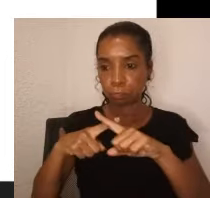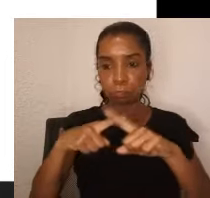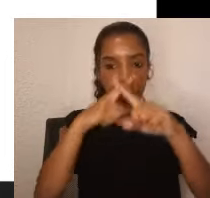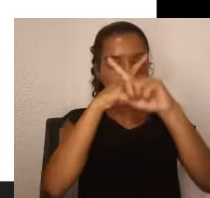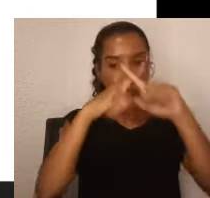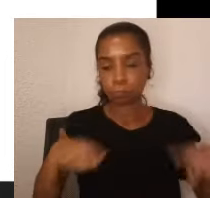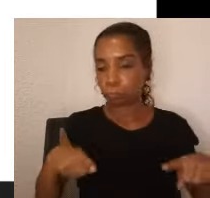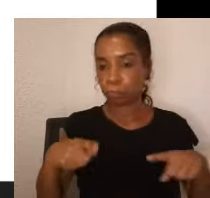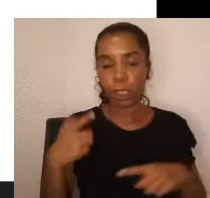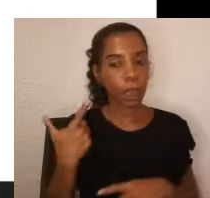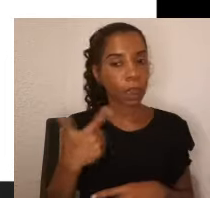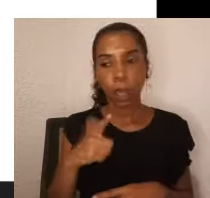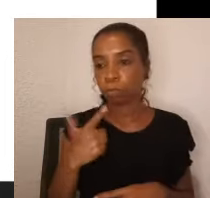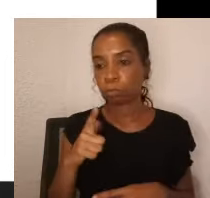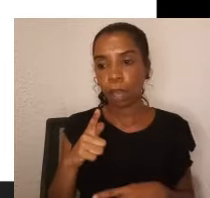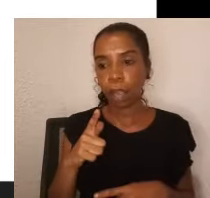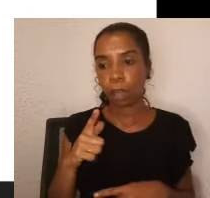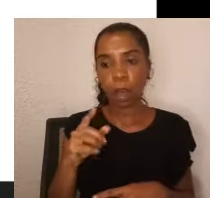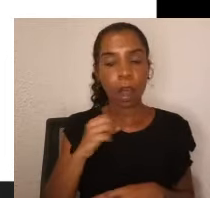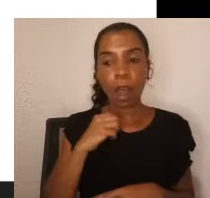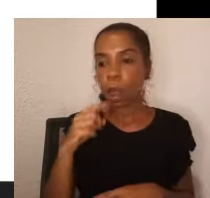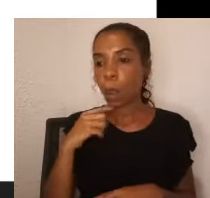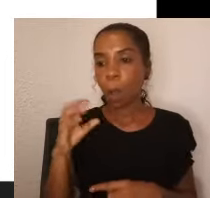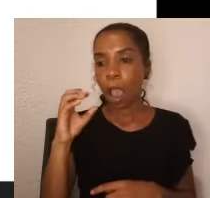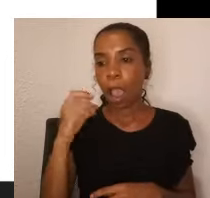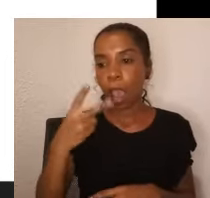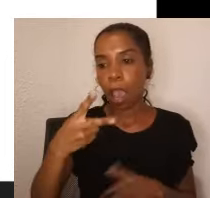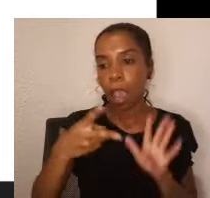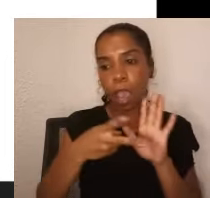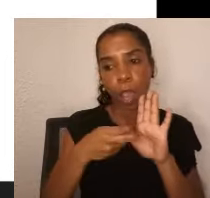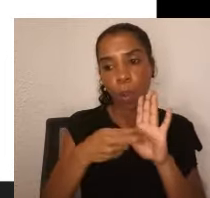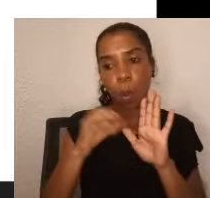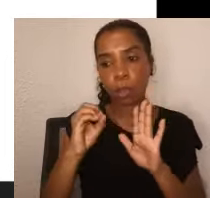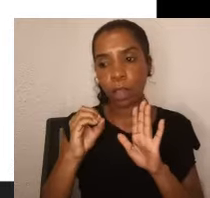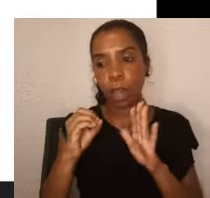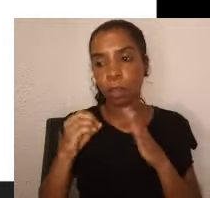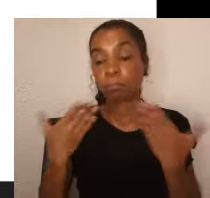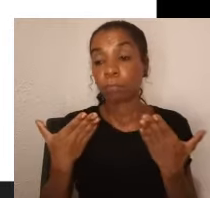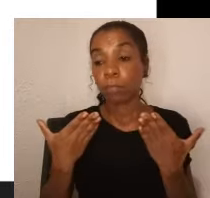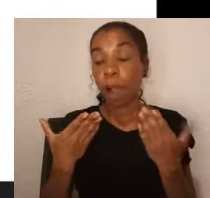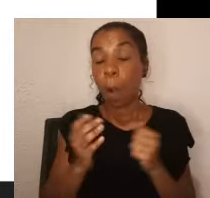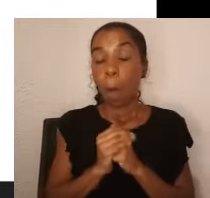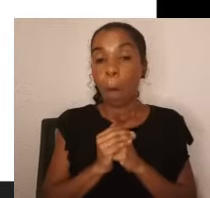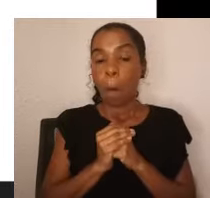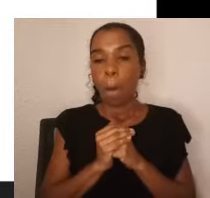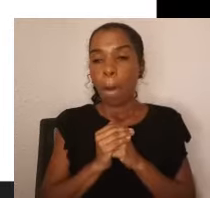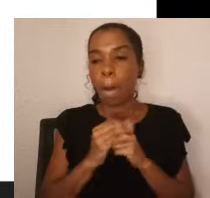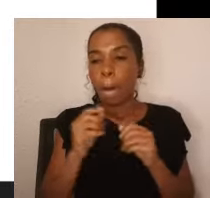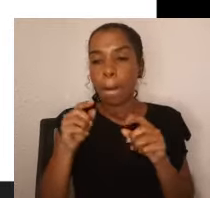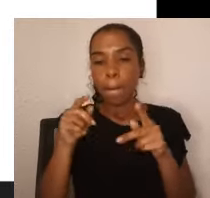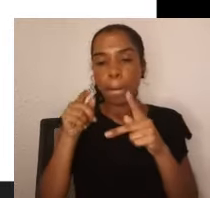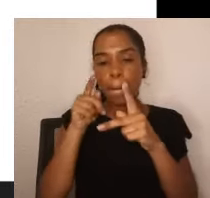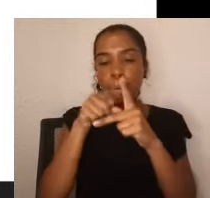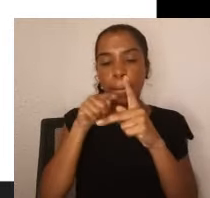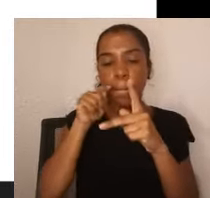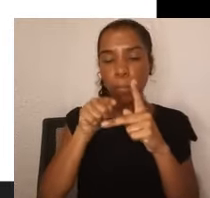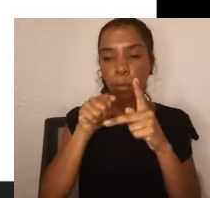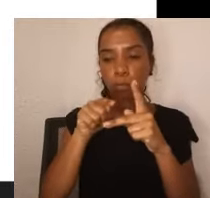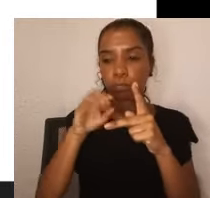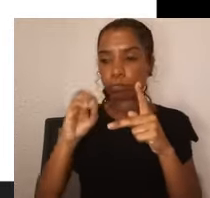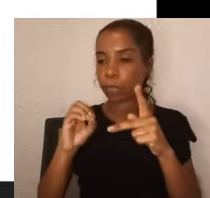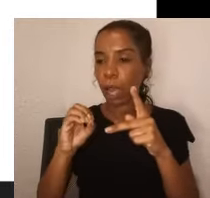limite ser igual a zero. Então, como o limite da função no ponto zero não vai ser igual ao